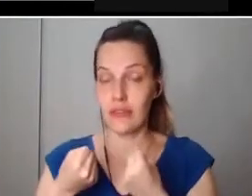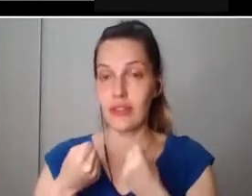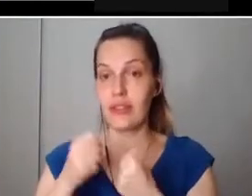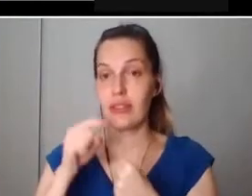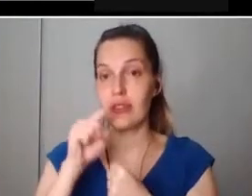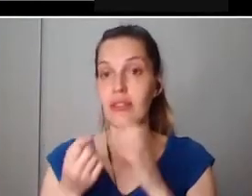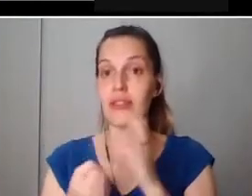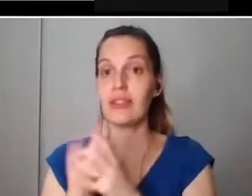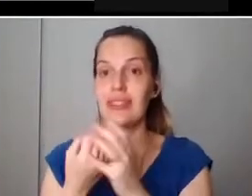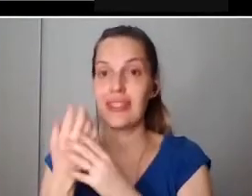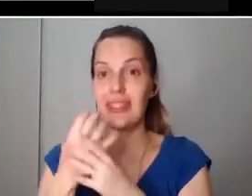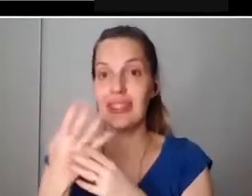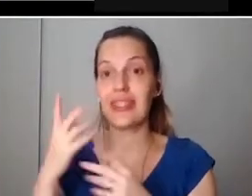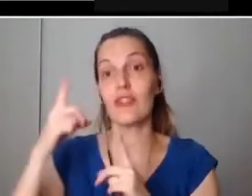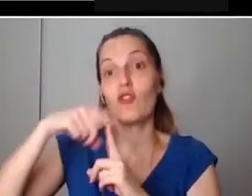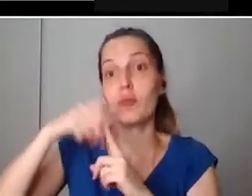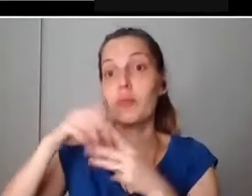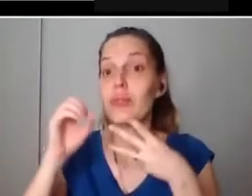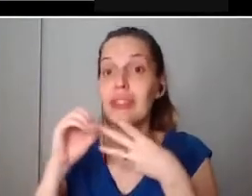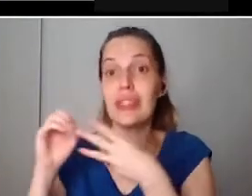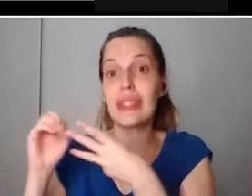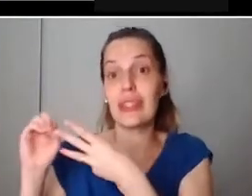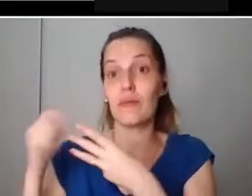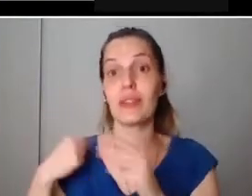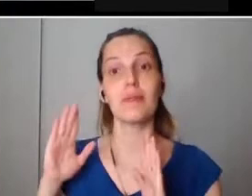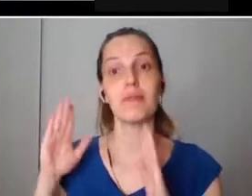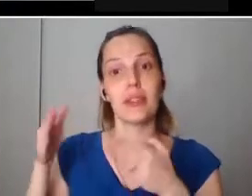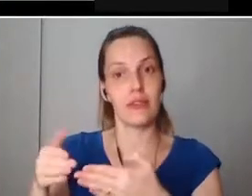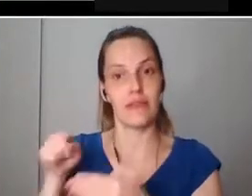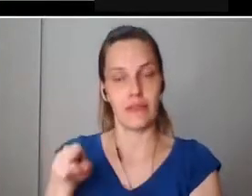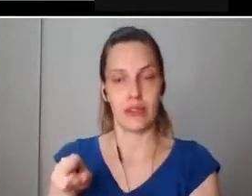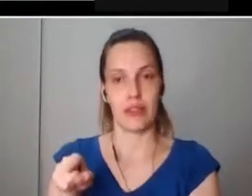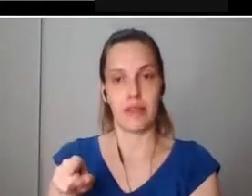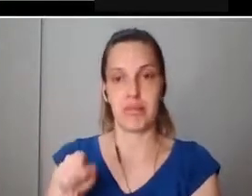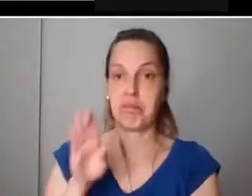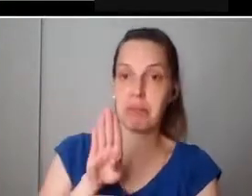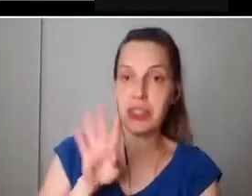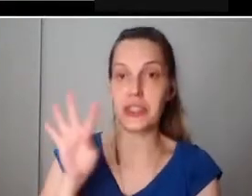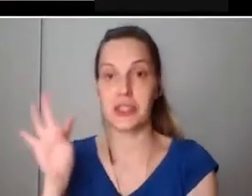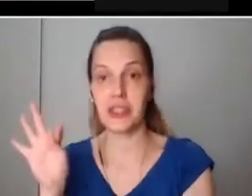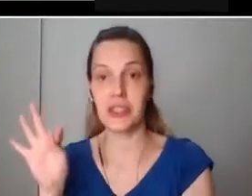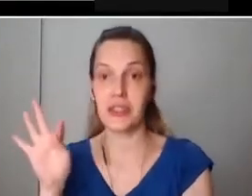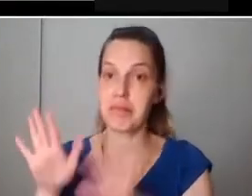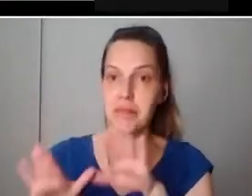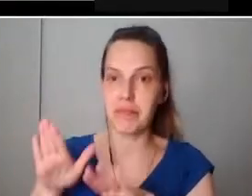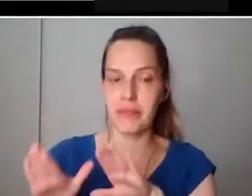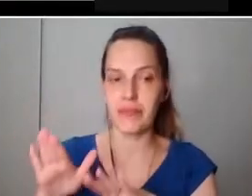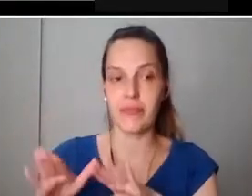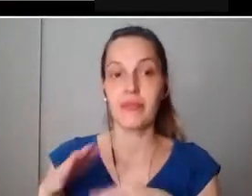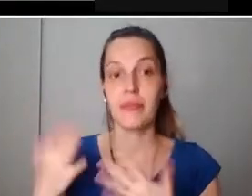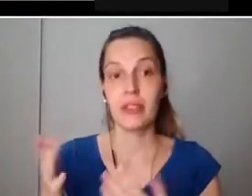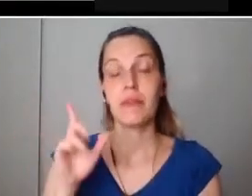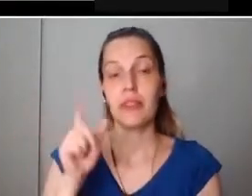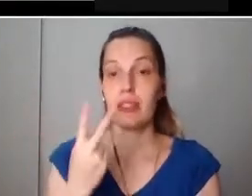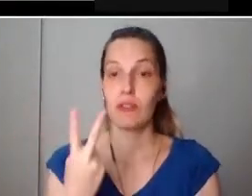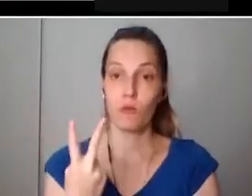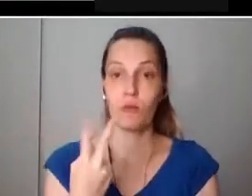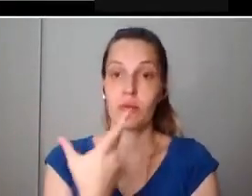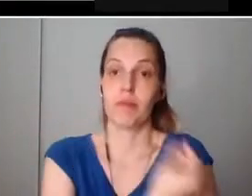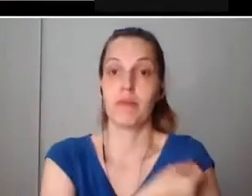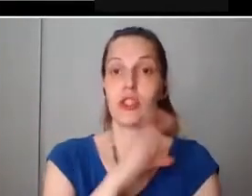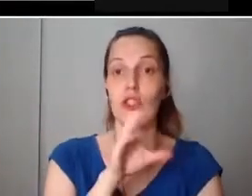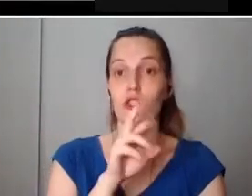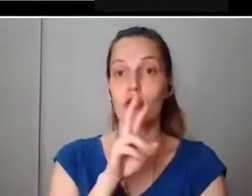respostas T. Então, um exemplo dessas vacinas são a Coronavac e a Covaxin, né, a gente vai falar